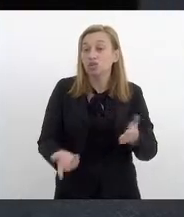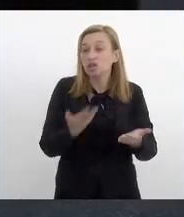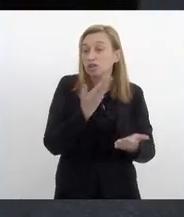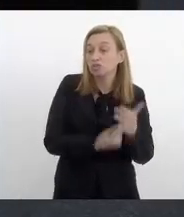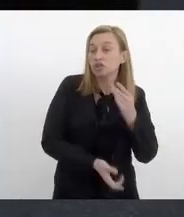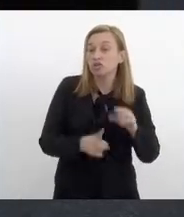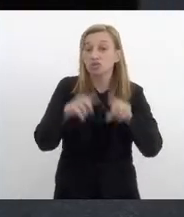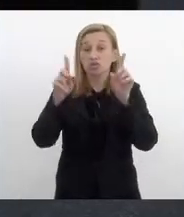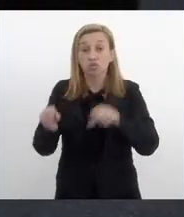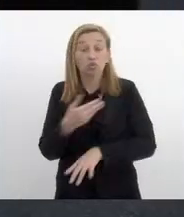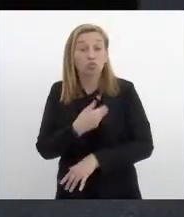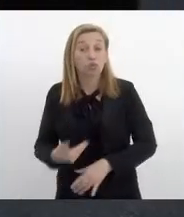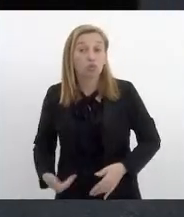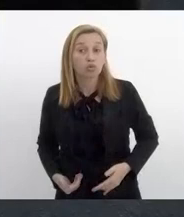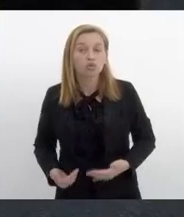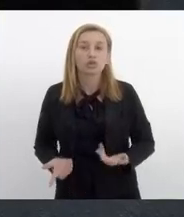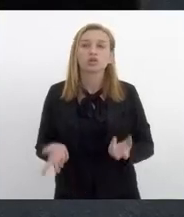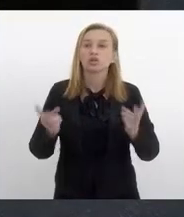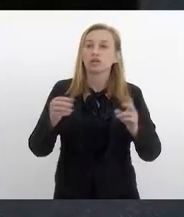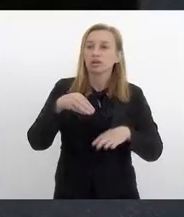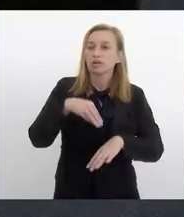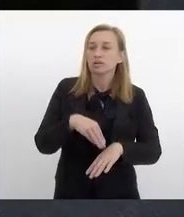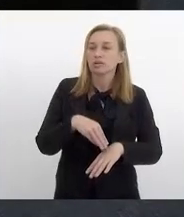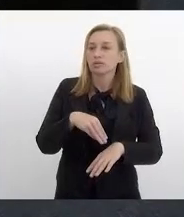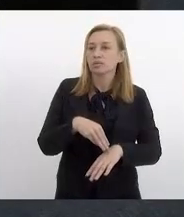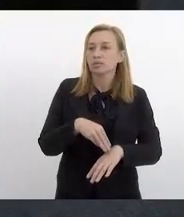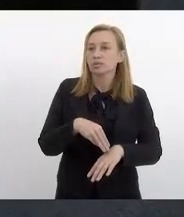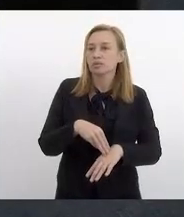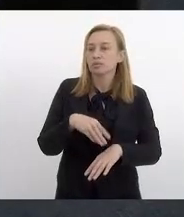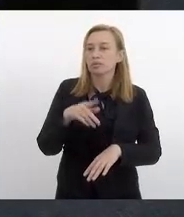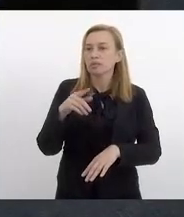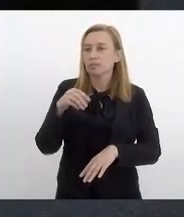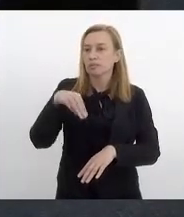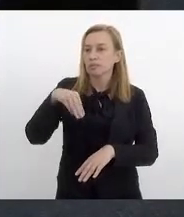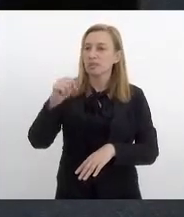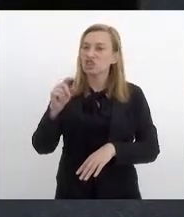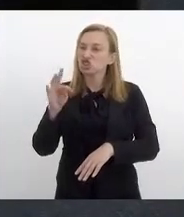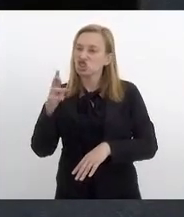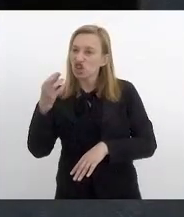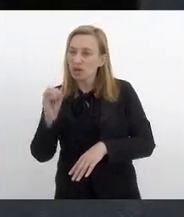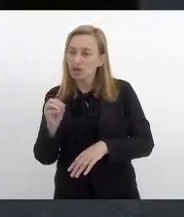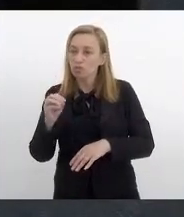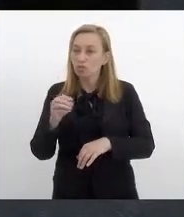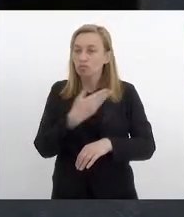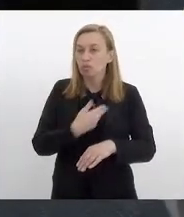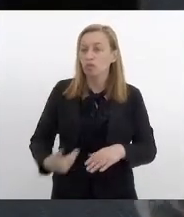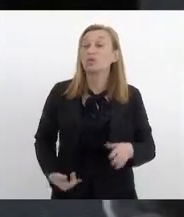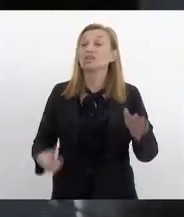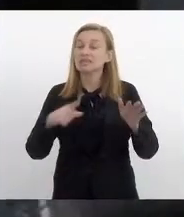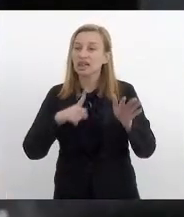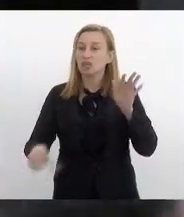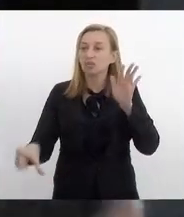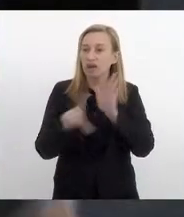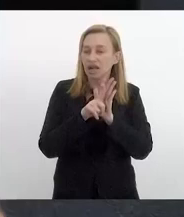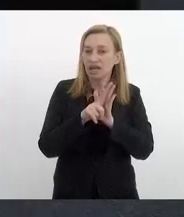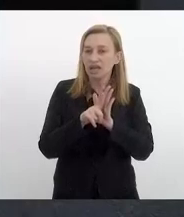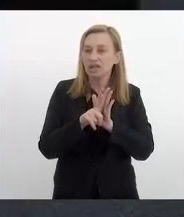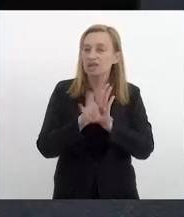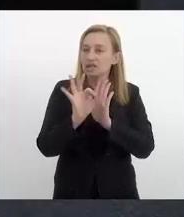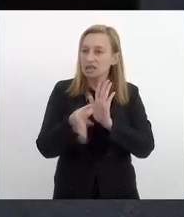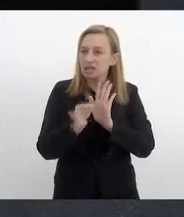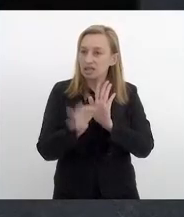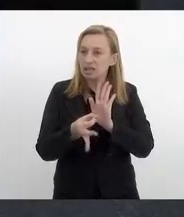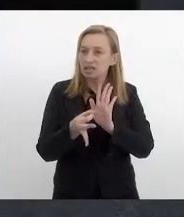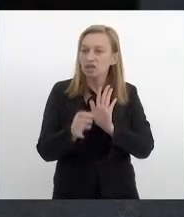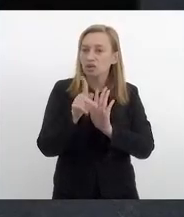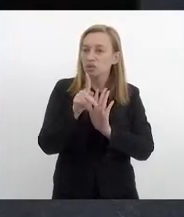servidores públicos, no caso do Magistério Público da Educação Básica, tem uma lei específica que garante o piso salarial